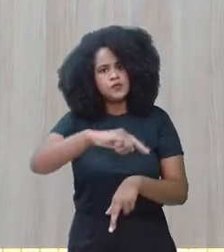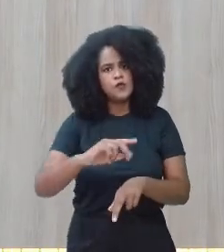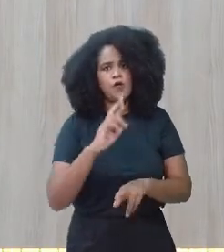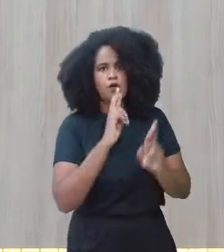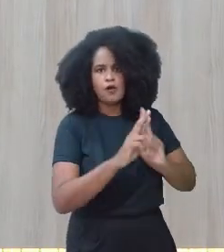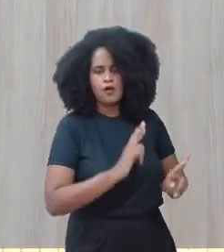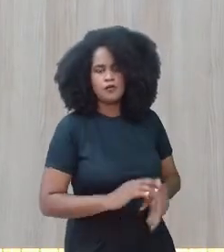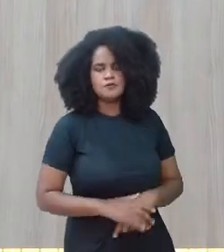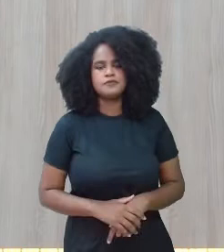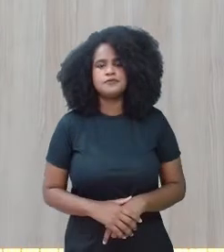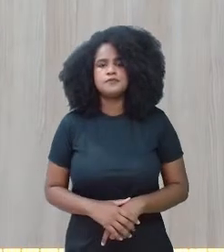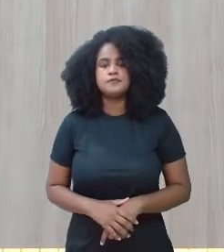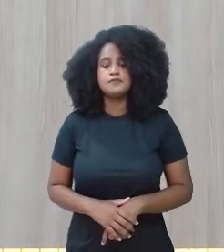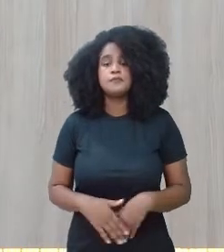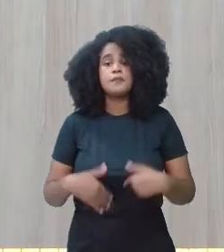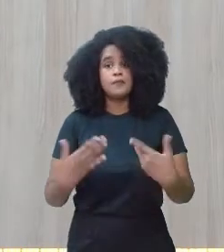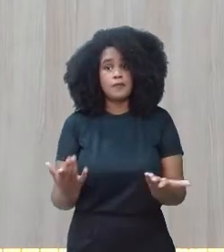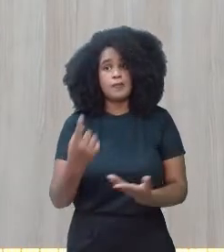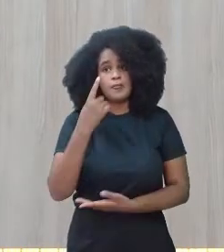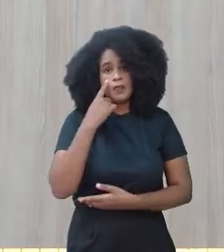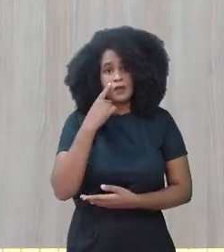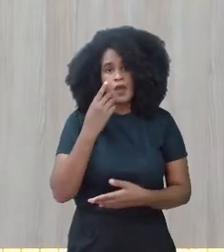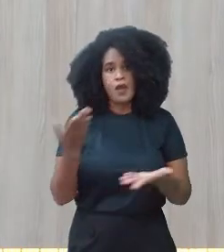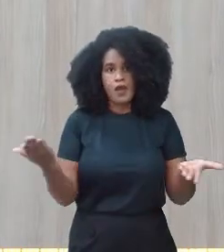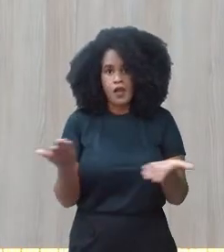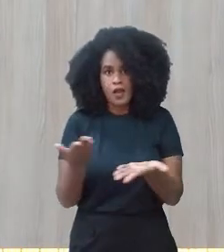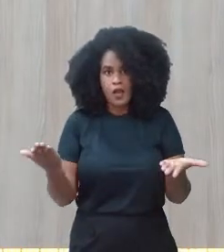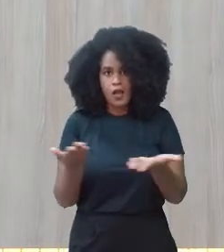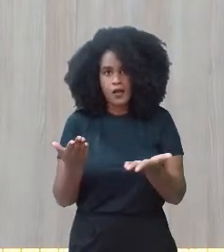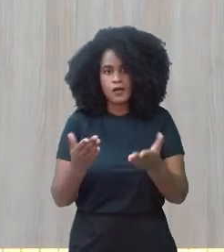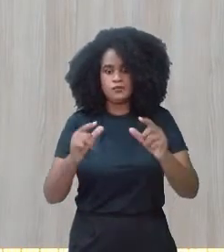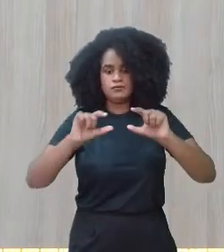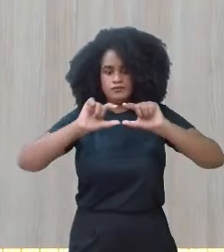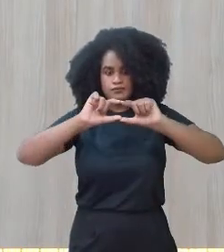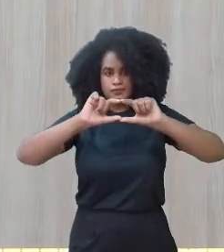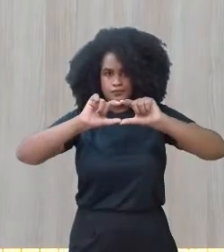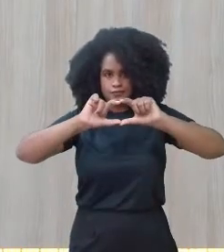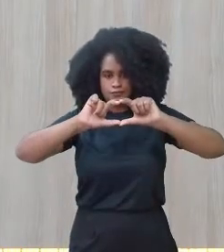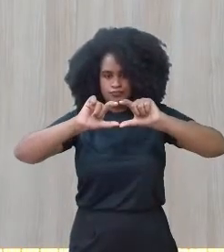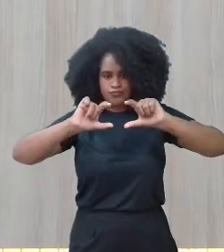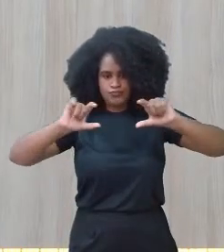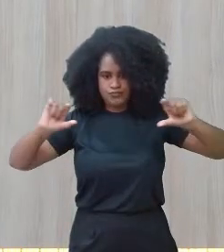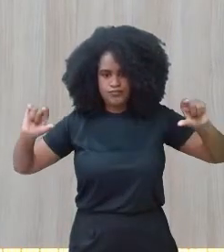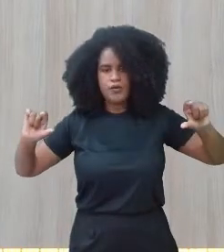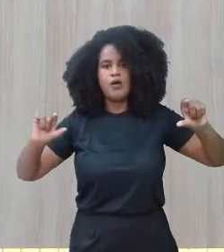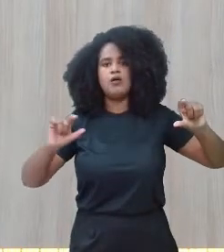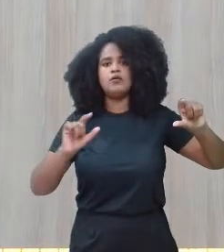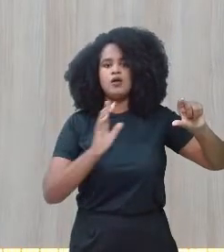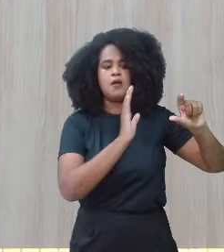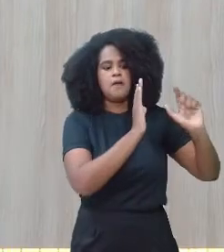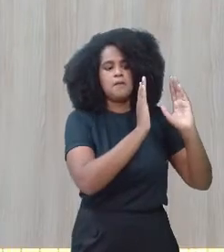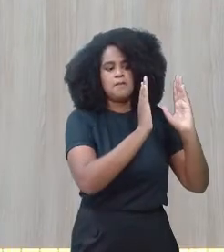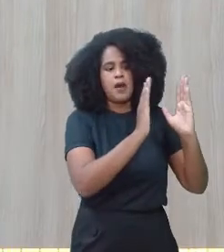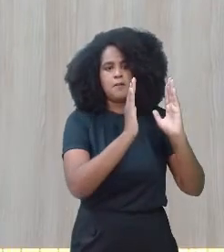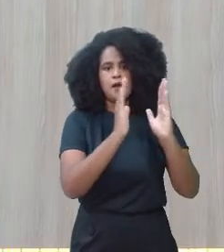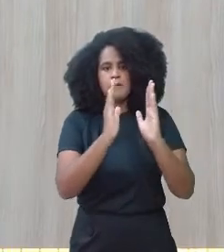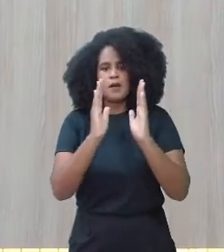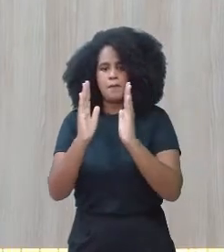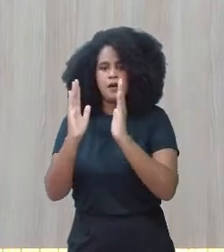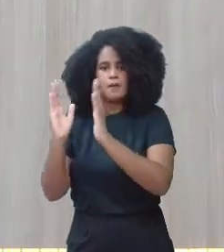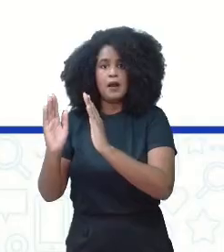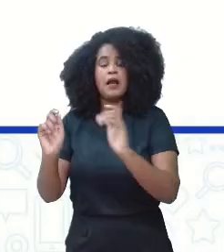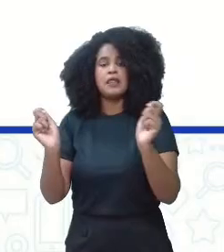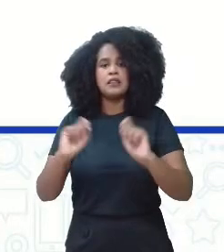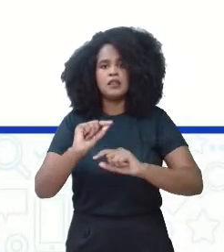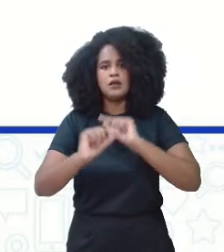bom? Aqui eu trouxe uma escalinha que eu acredito que vocês já devem conhecer bastante, que é a maneira como a gente pode